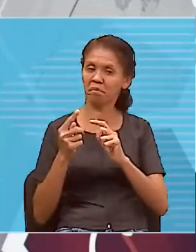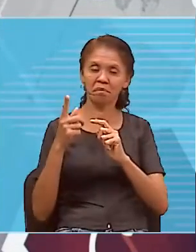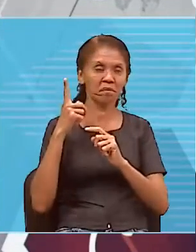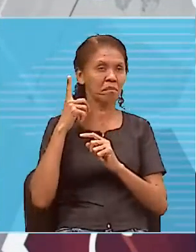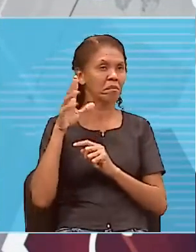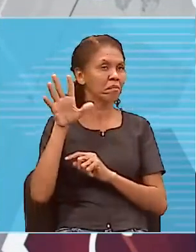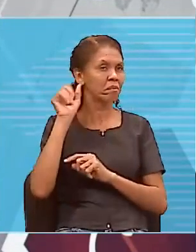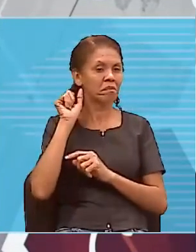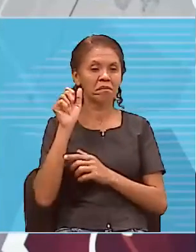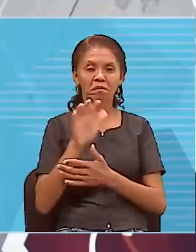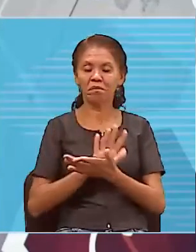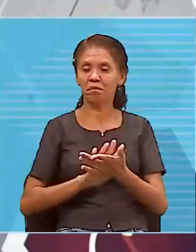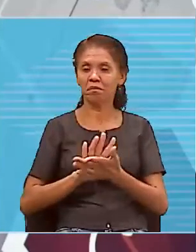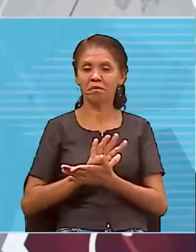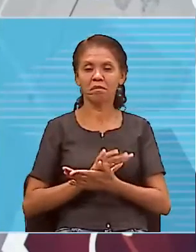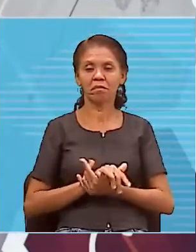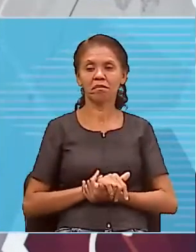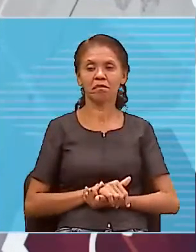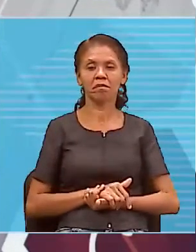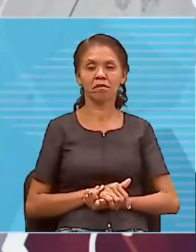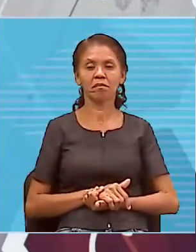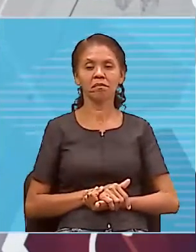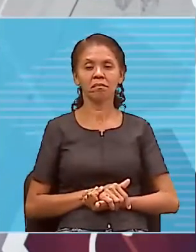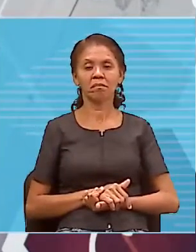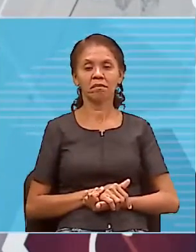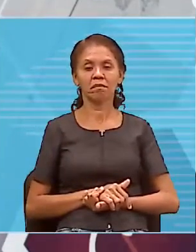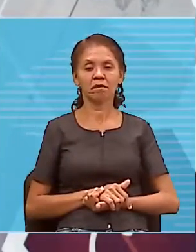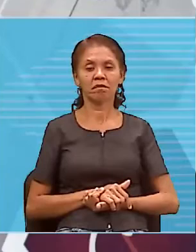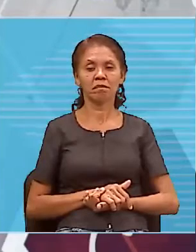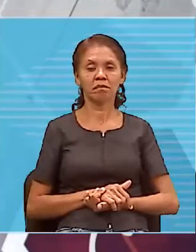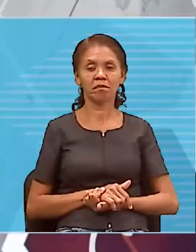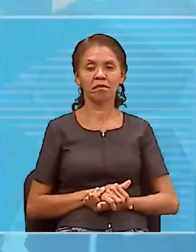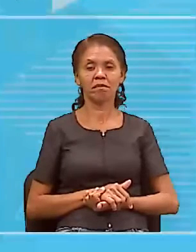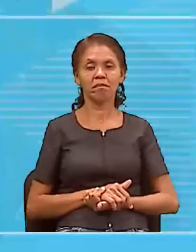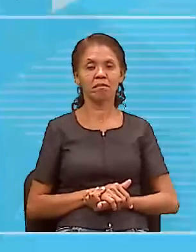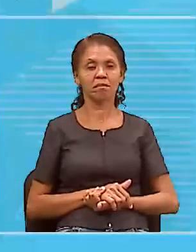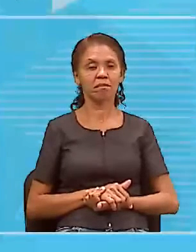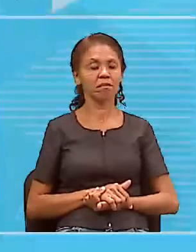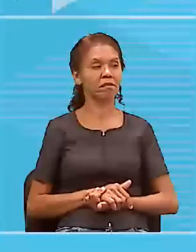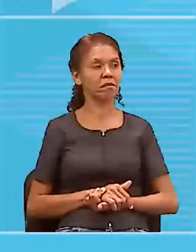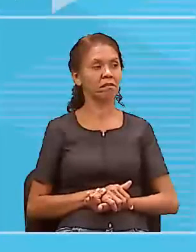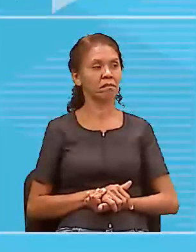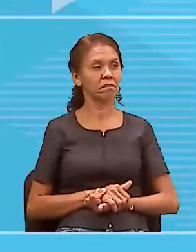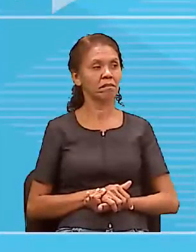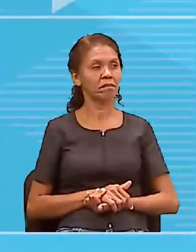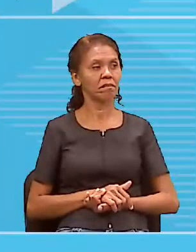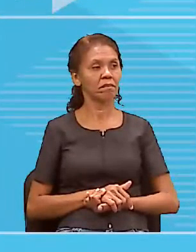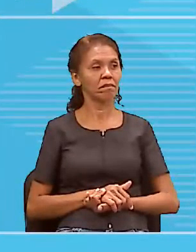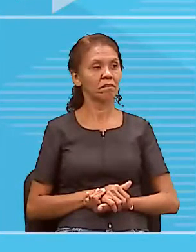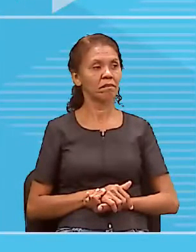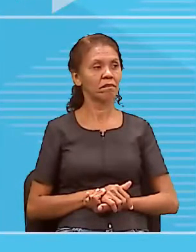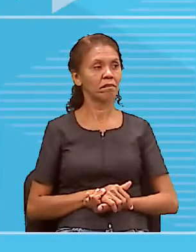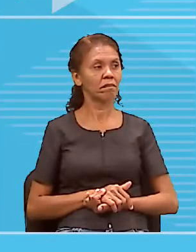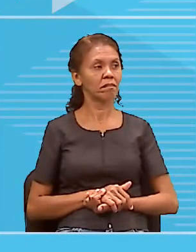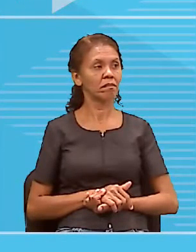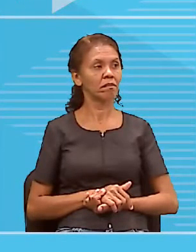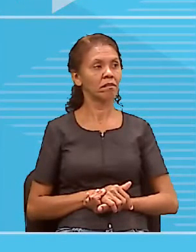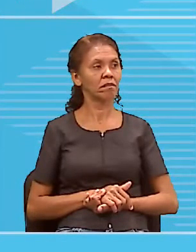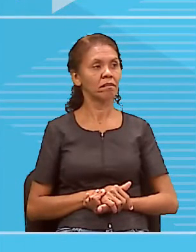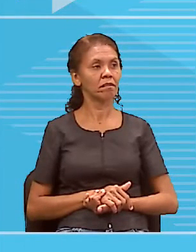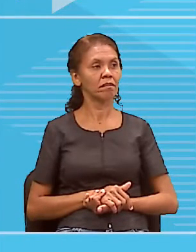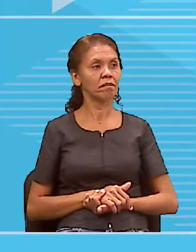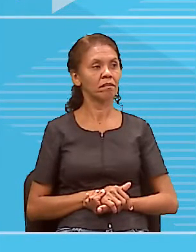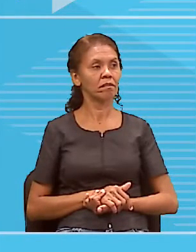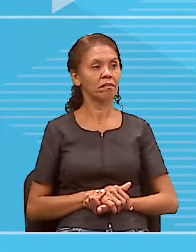vai interferir na propagação da outra tá bom galerinha e